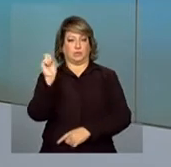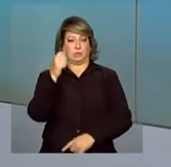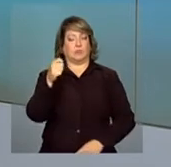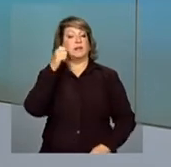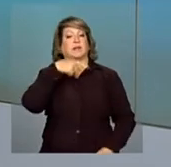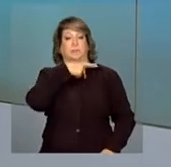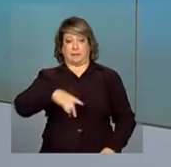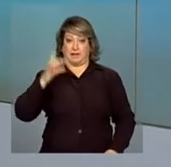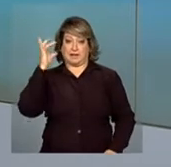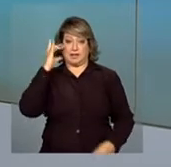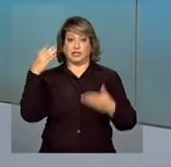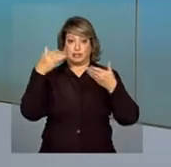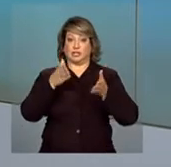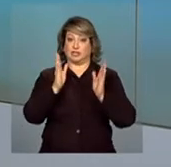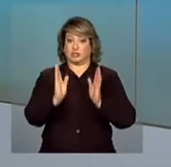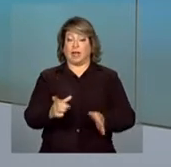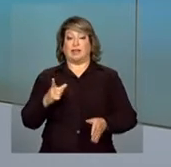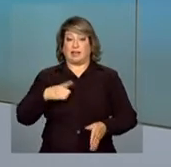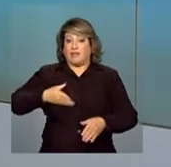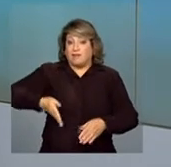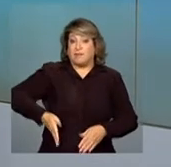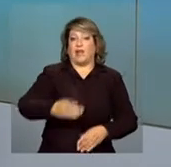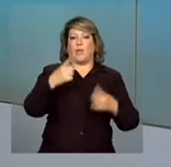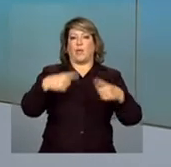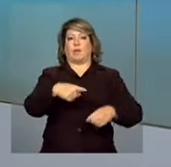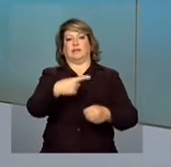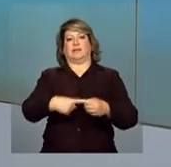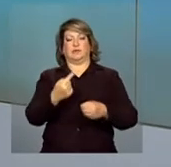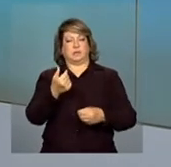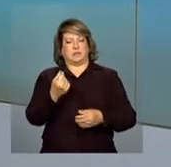presidenta Dilma Rousseff já está a caminho da cidade para